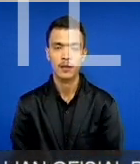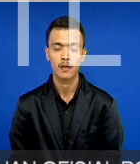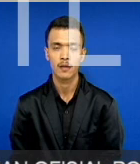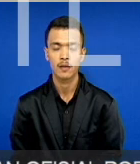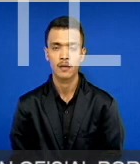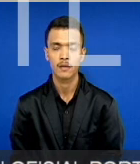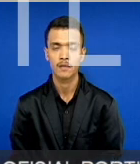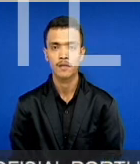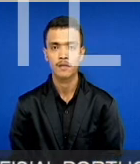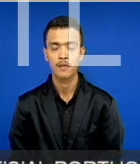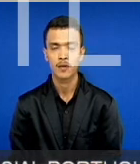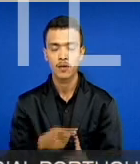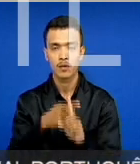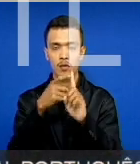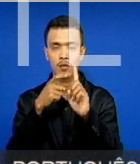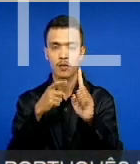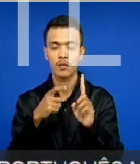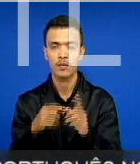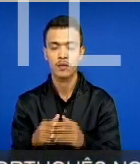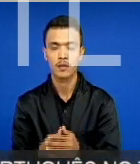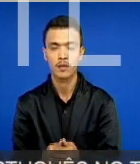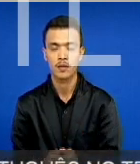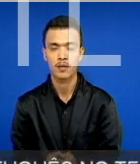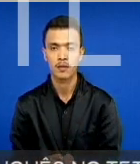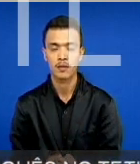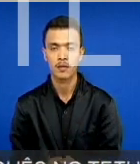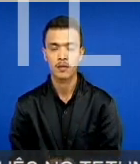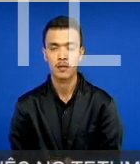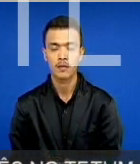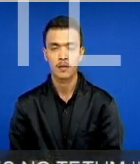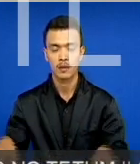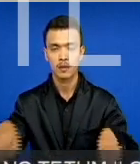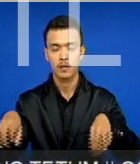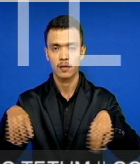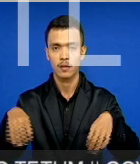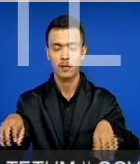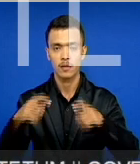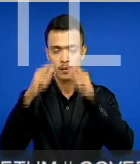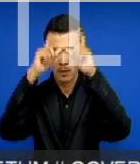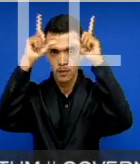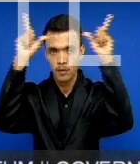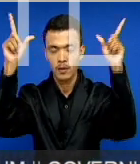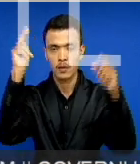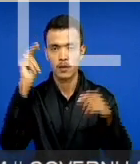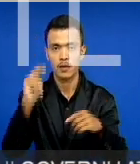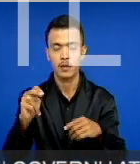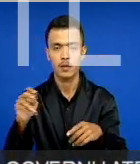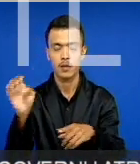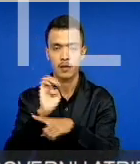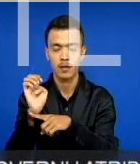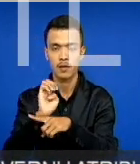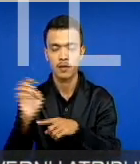econômica. Divulgue a relação em casa, se diversifica e molesta em produtos